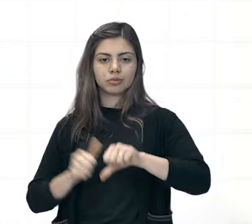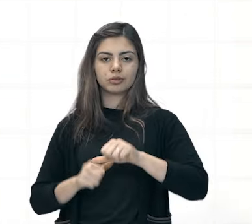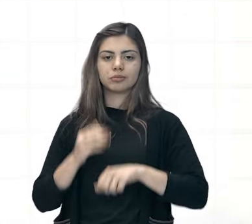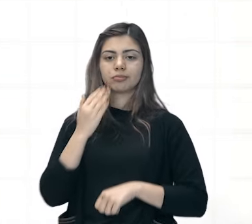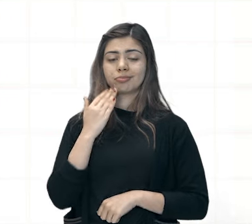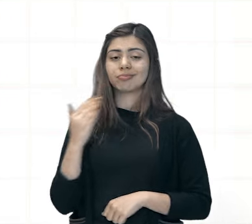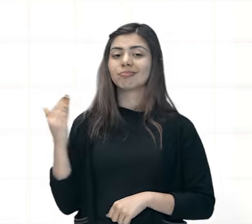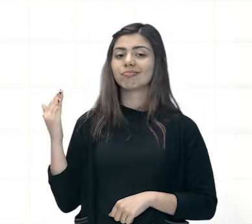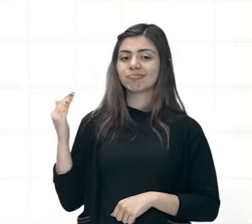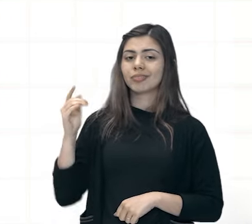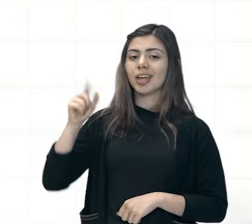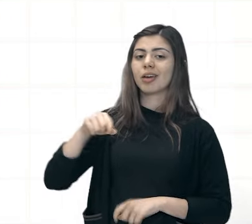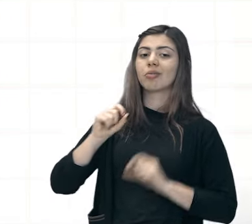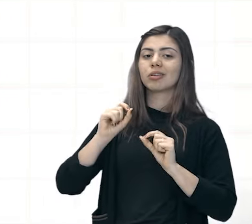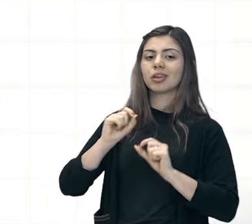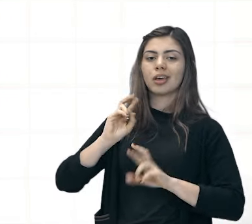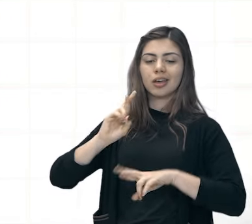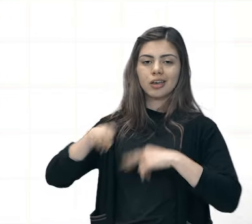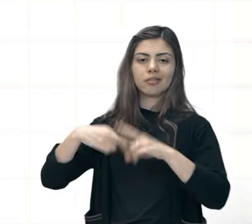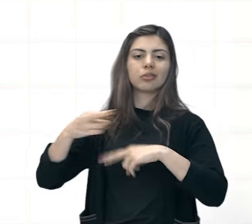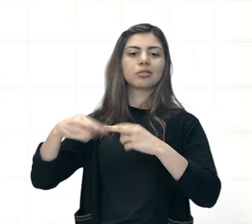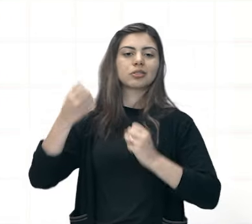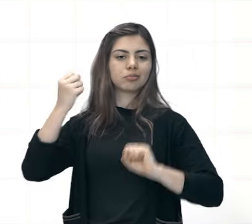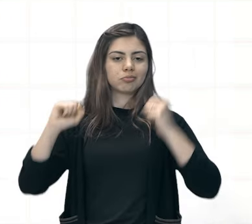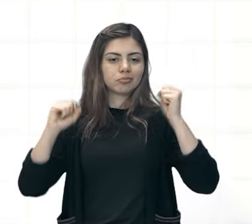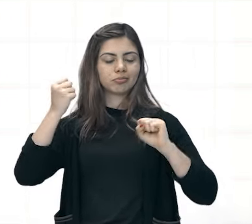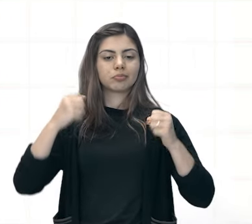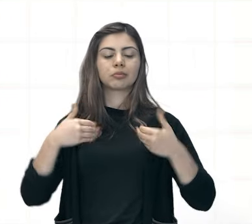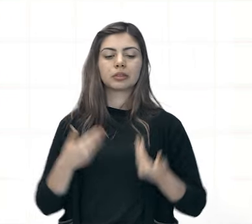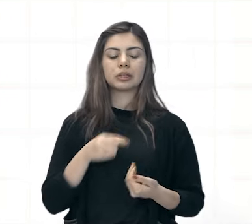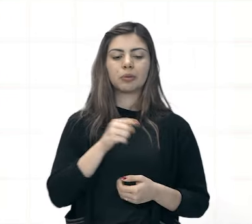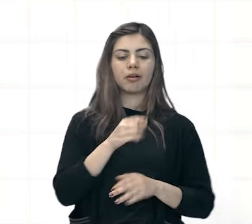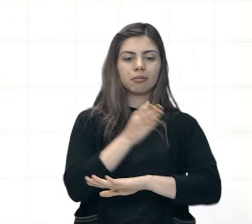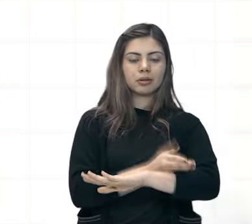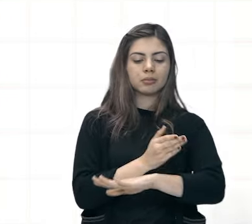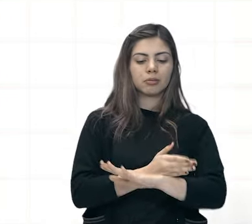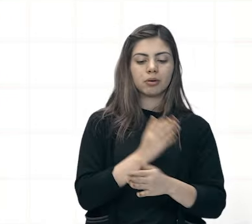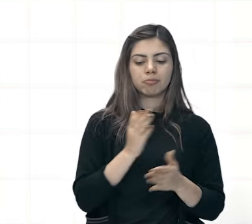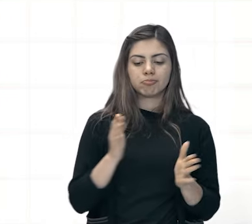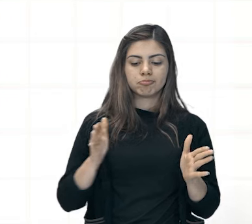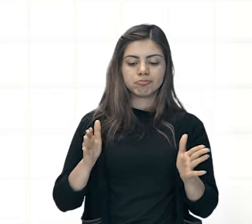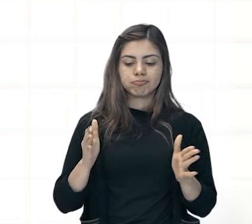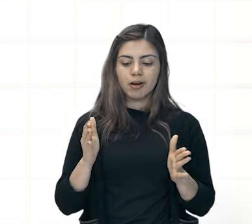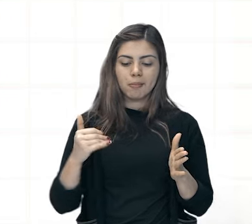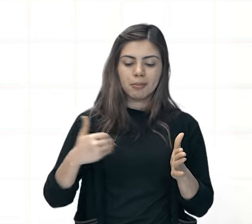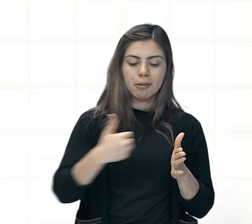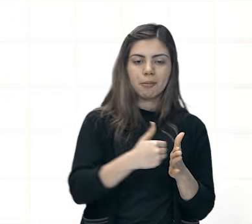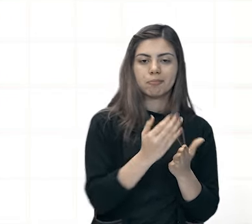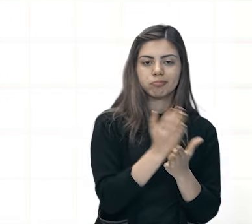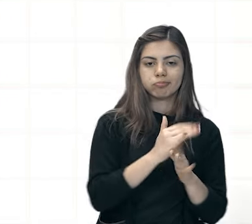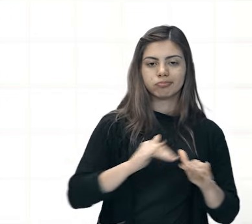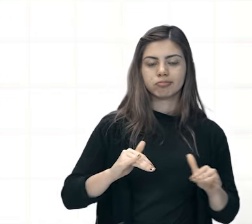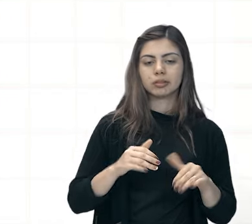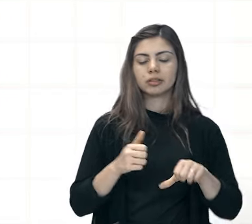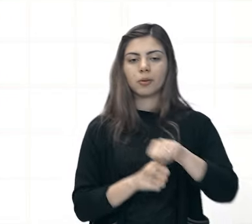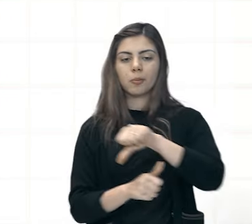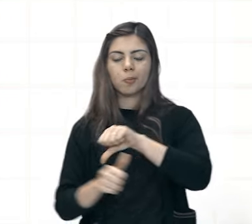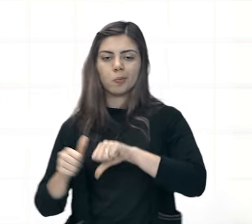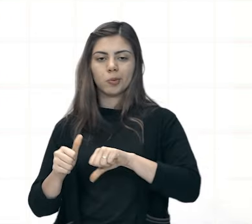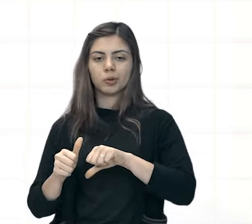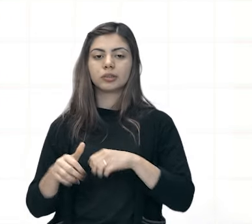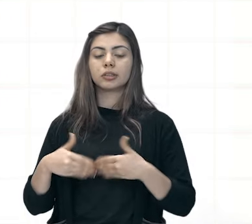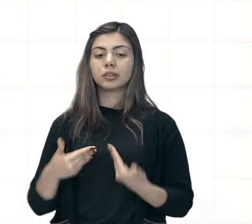Revolução Industrial, né? A Idade Média vai chegando no fim, vamos mudando aí o período da história e aí, com o advento